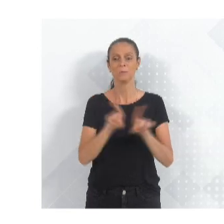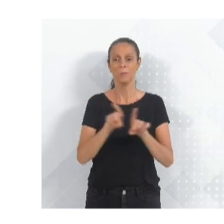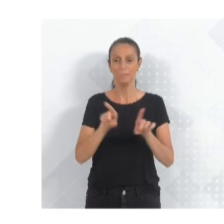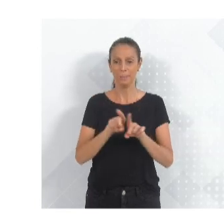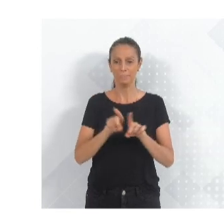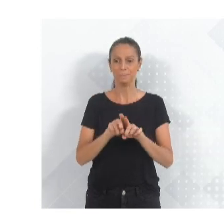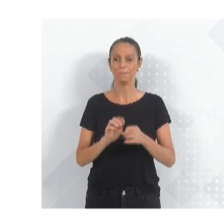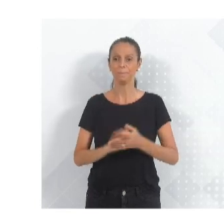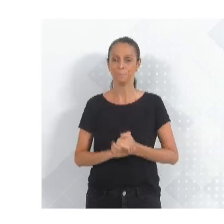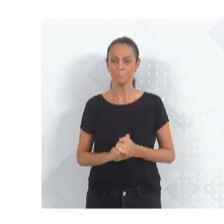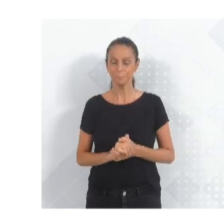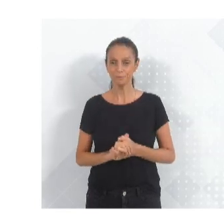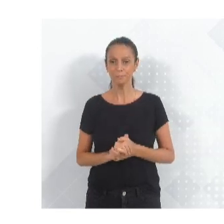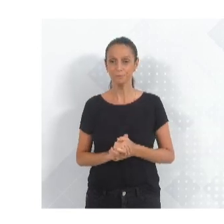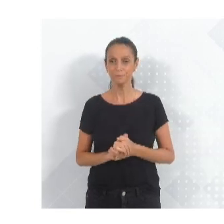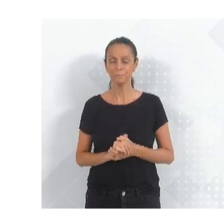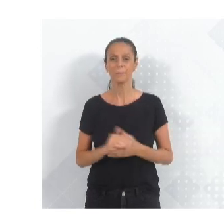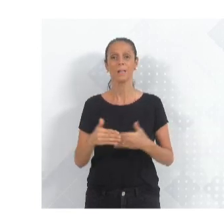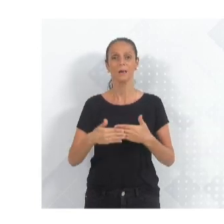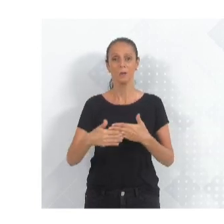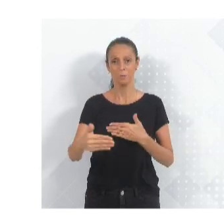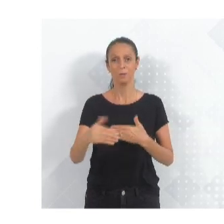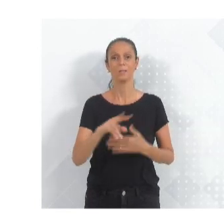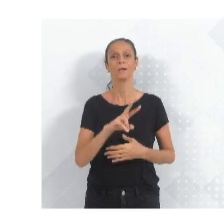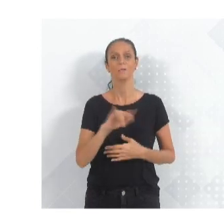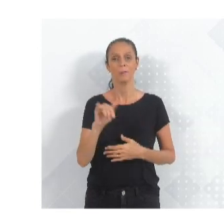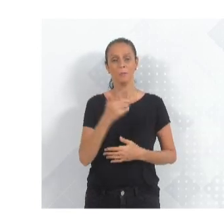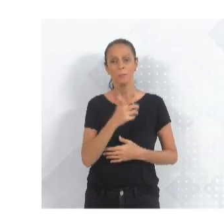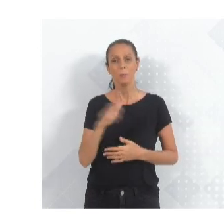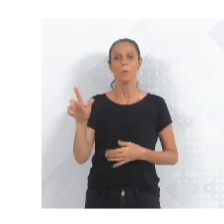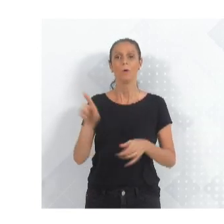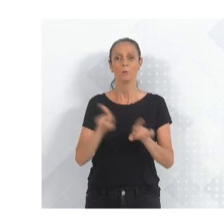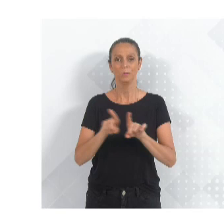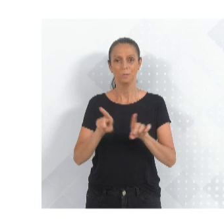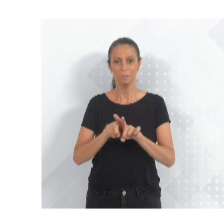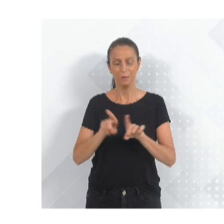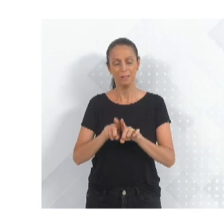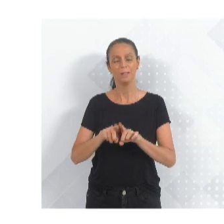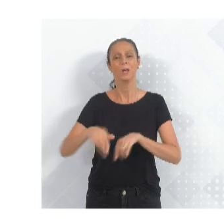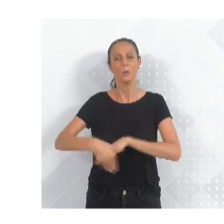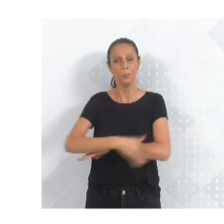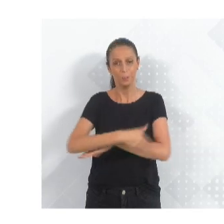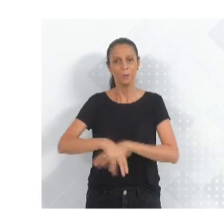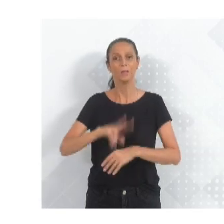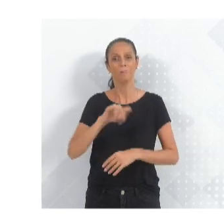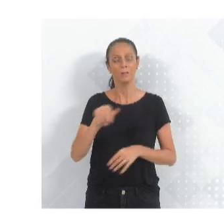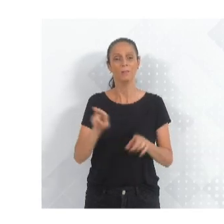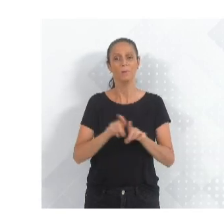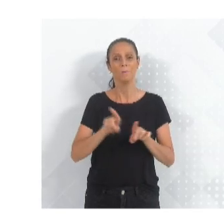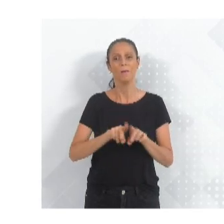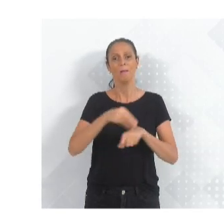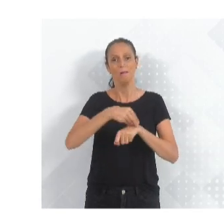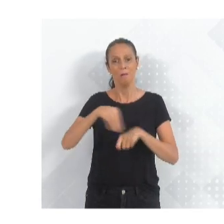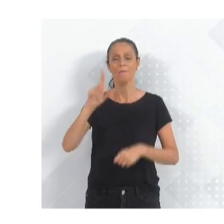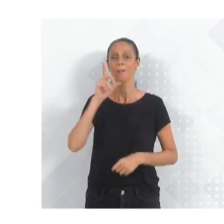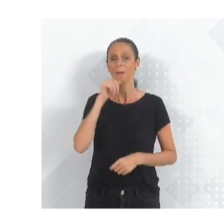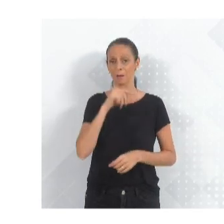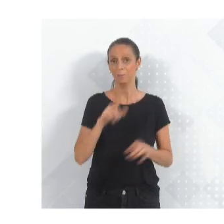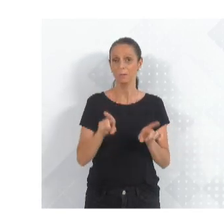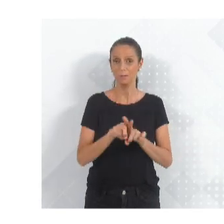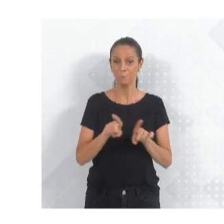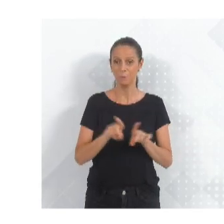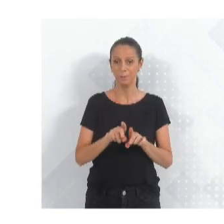é Beltrame, lá no Emil Vermont. Isso, que o vereador Adriano estava junto. Tem a questão